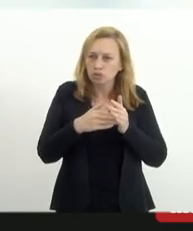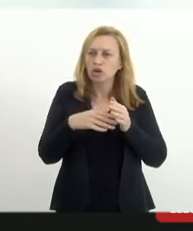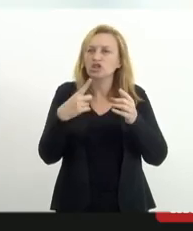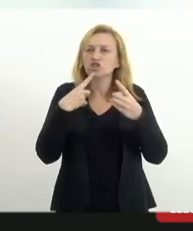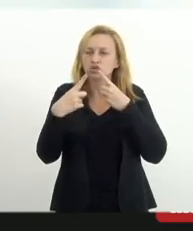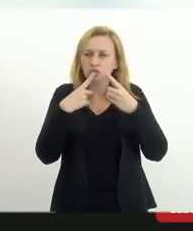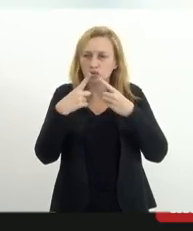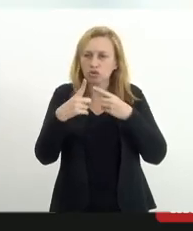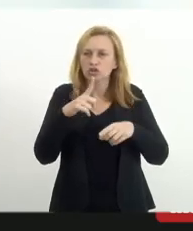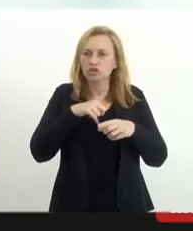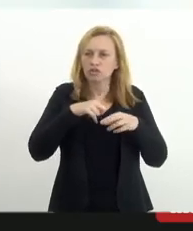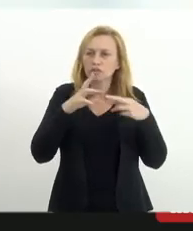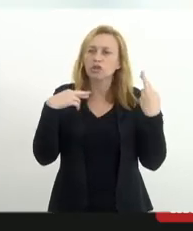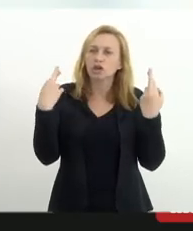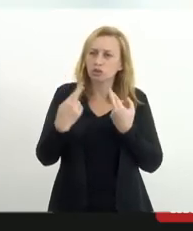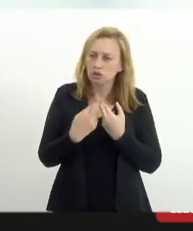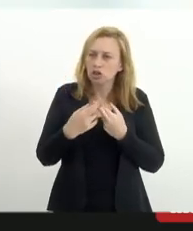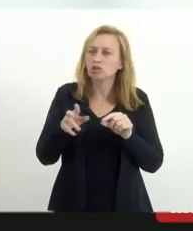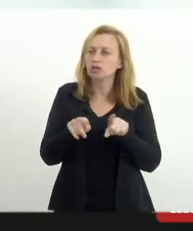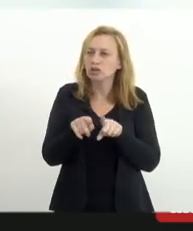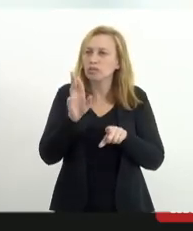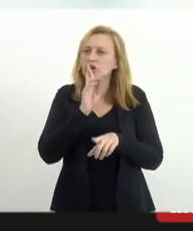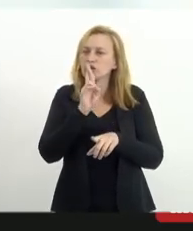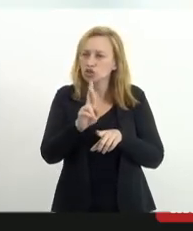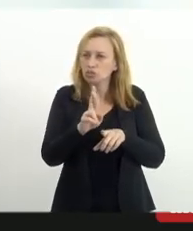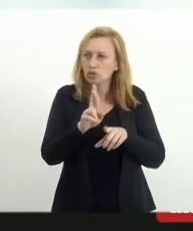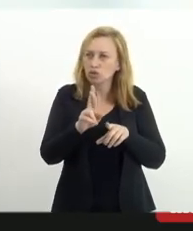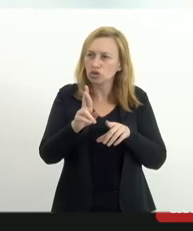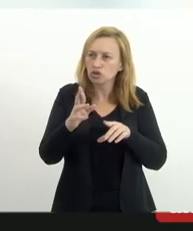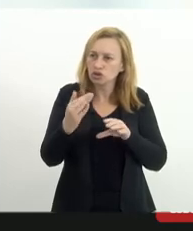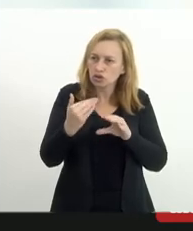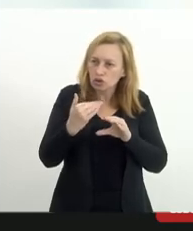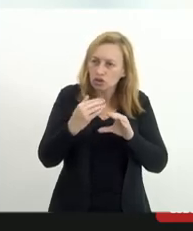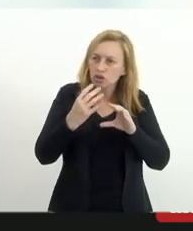que possa ser de domínio público.